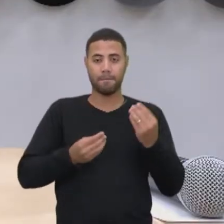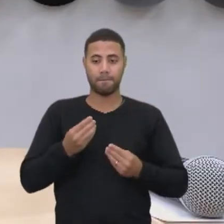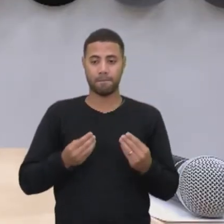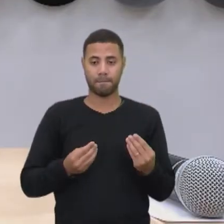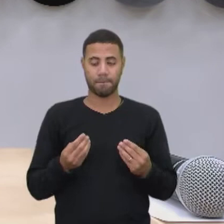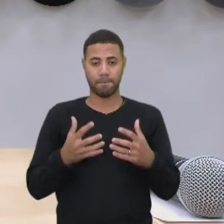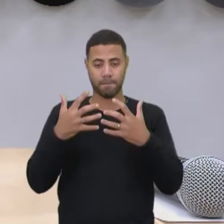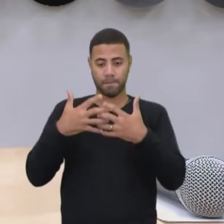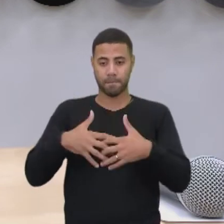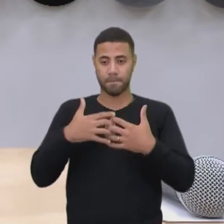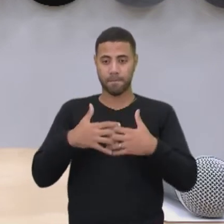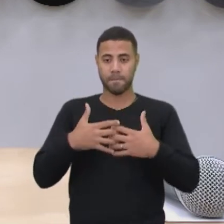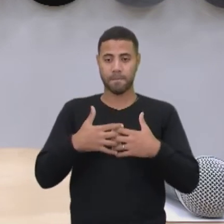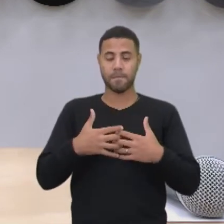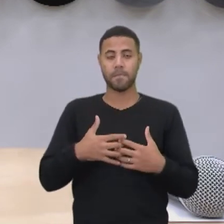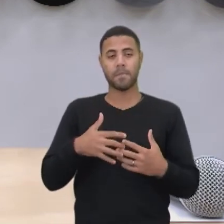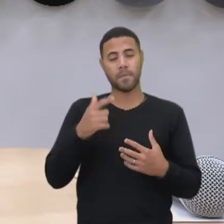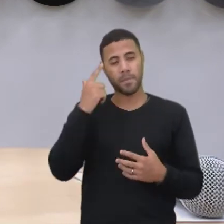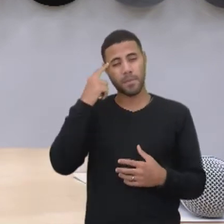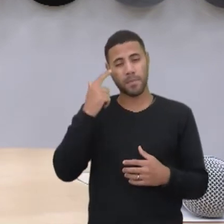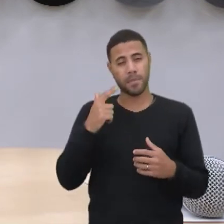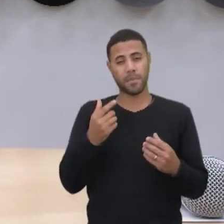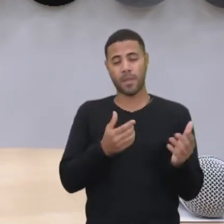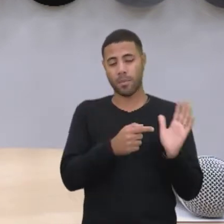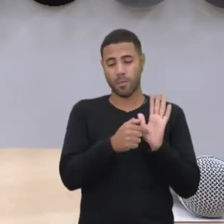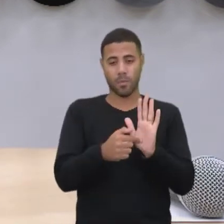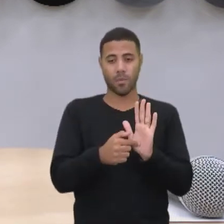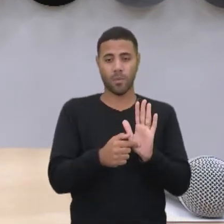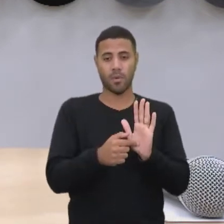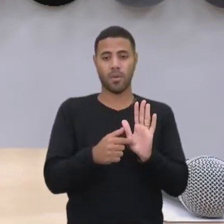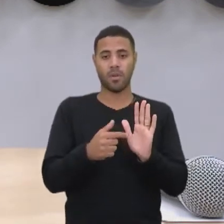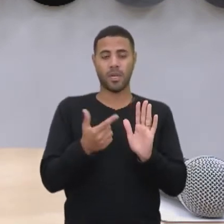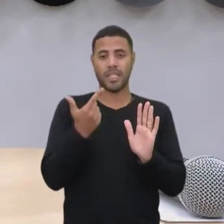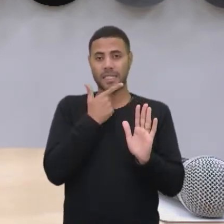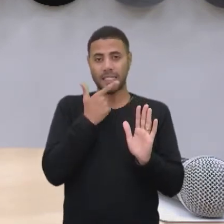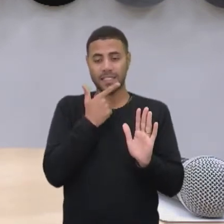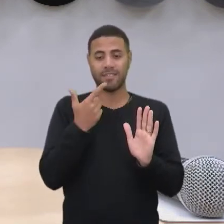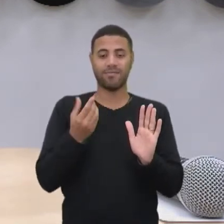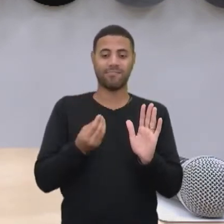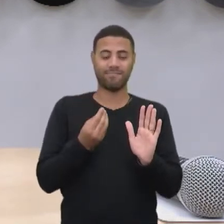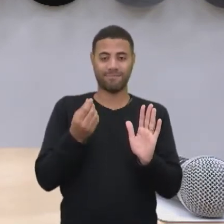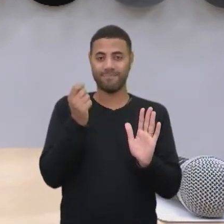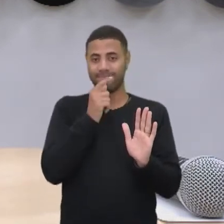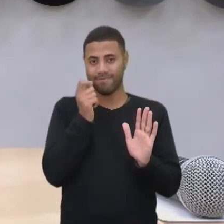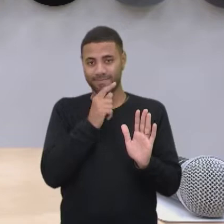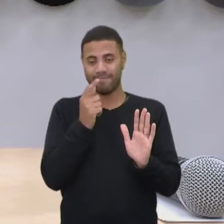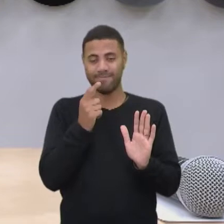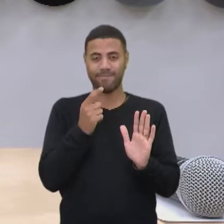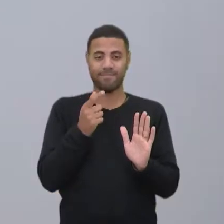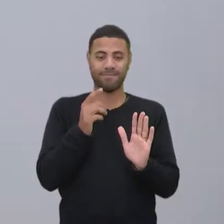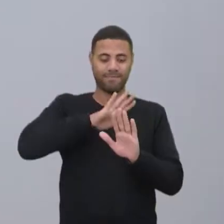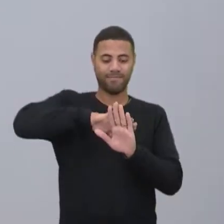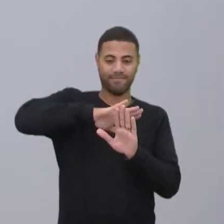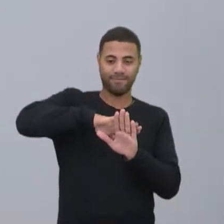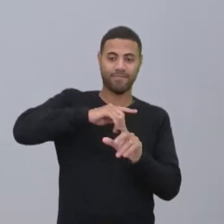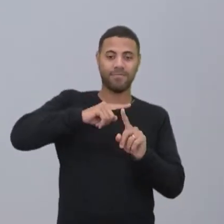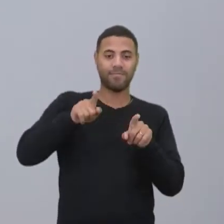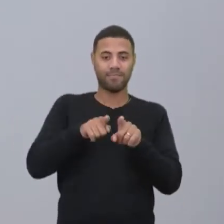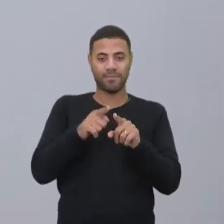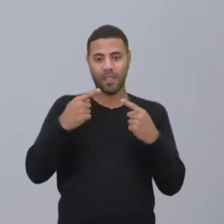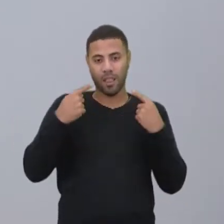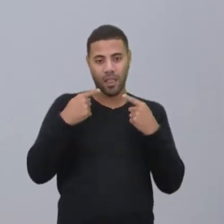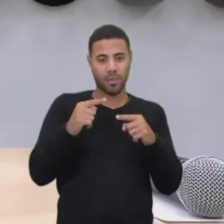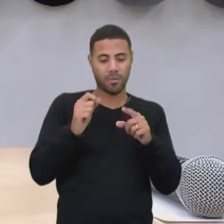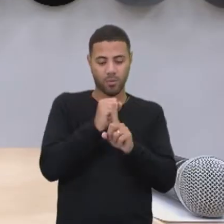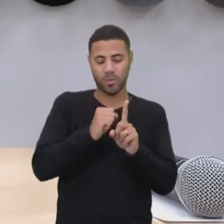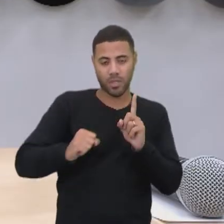função de trazer humor, né, quebra a expectativa e tal, ela também faz uma crítica social. Ela tem uma